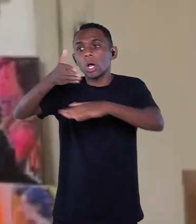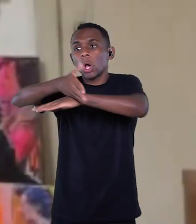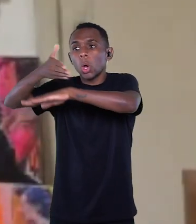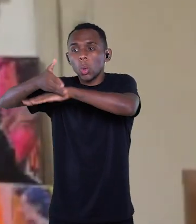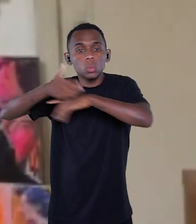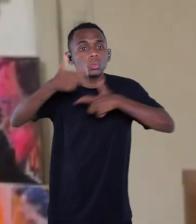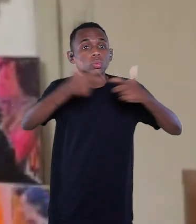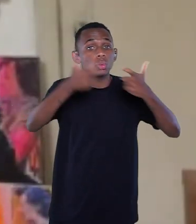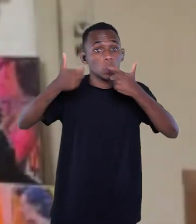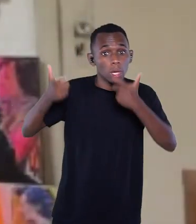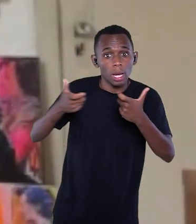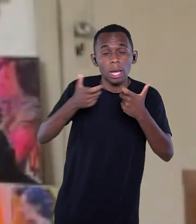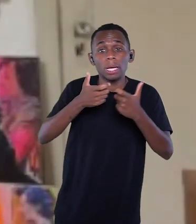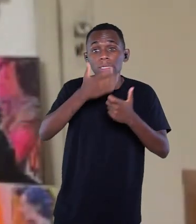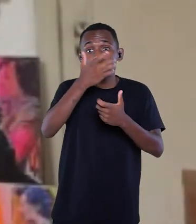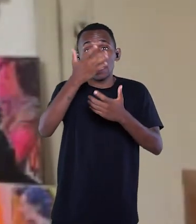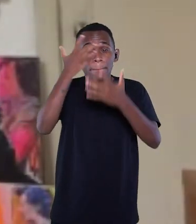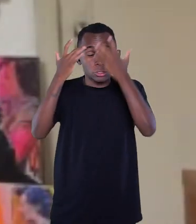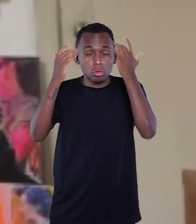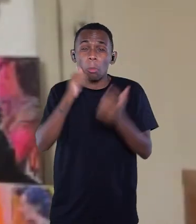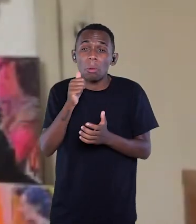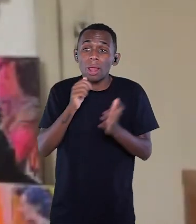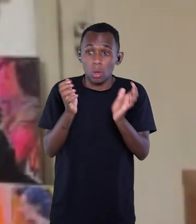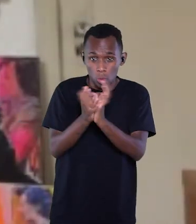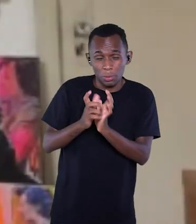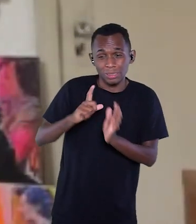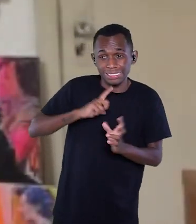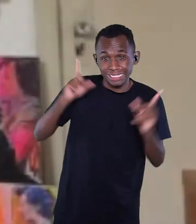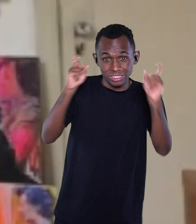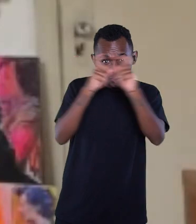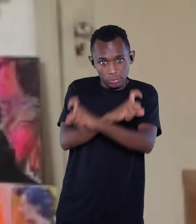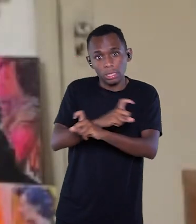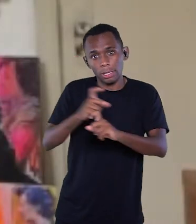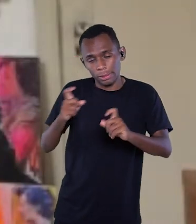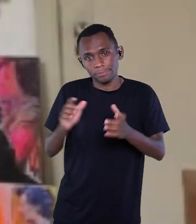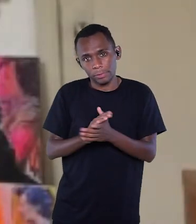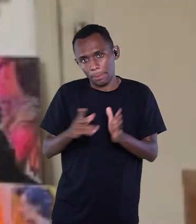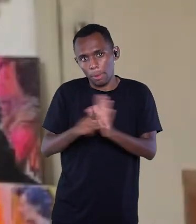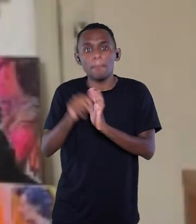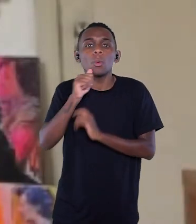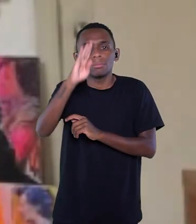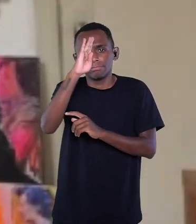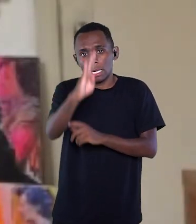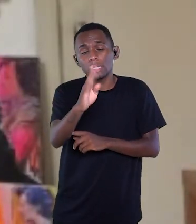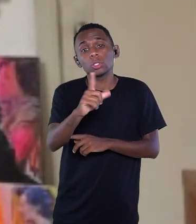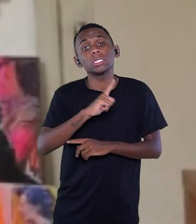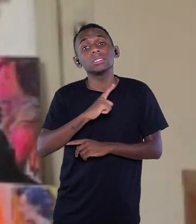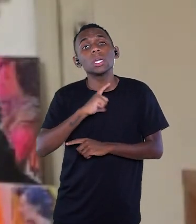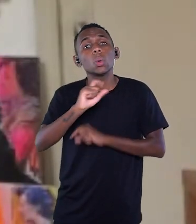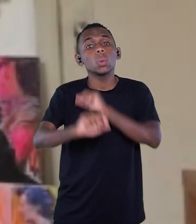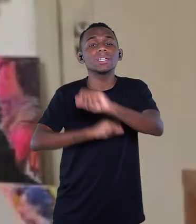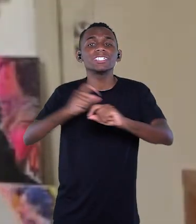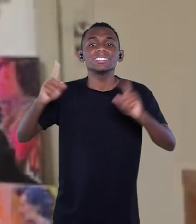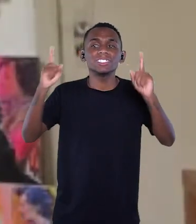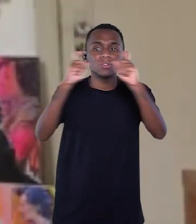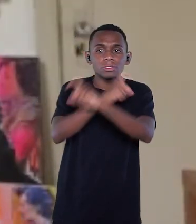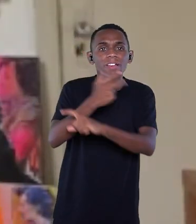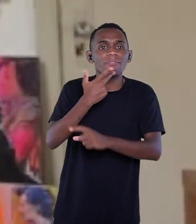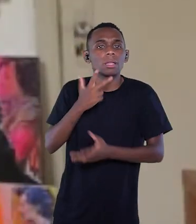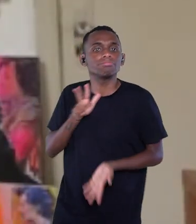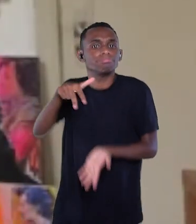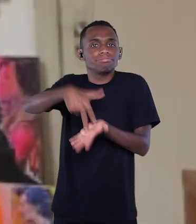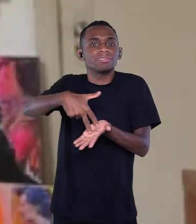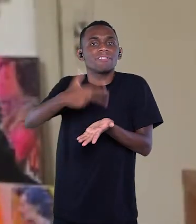lugares e tal, e aí as mulheres, em geral, têm muito mais dificuldade, e mulheres heterossexuais, de falar,